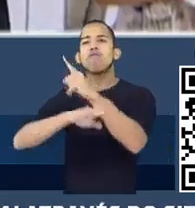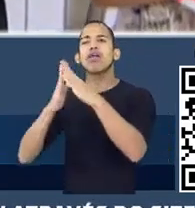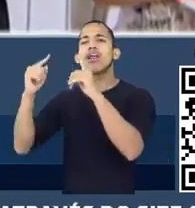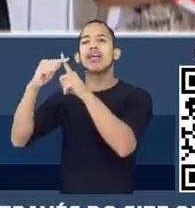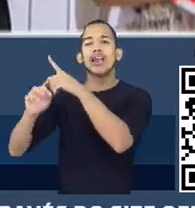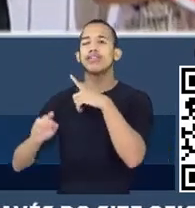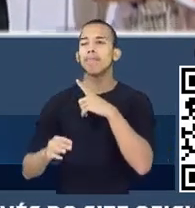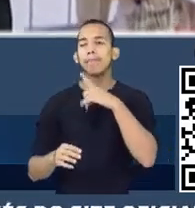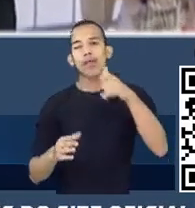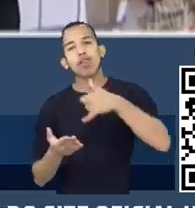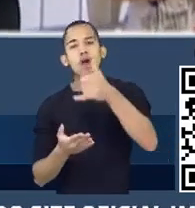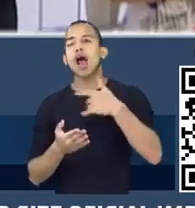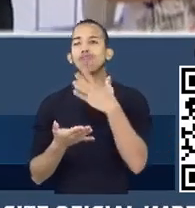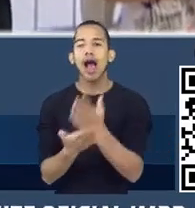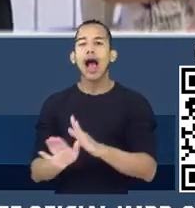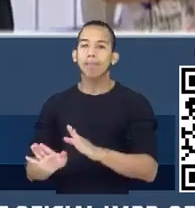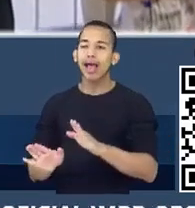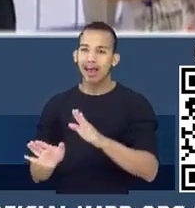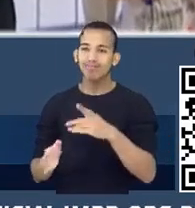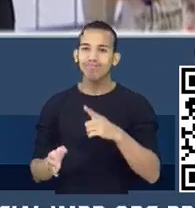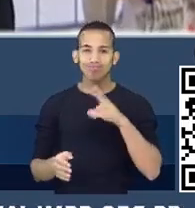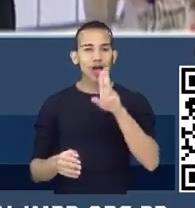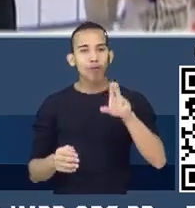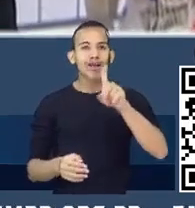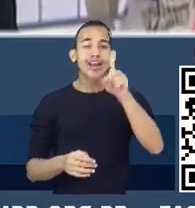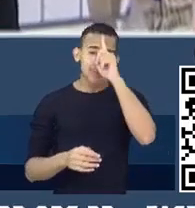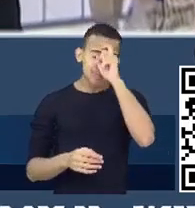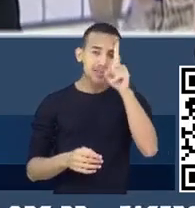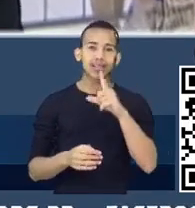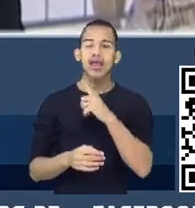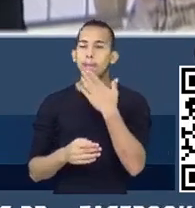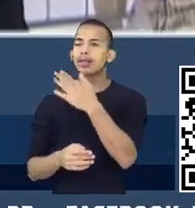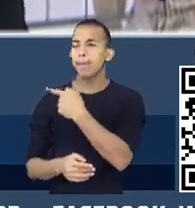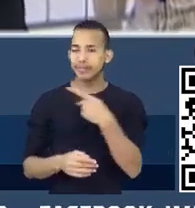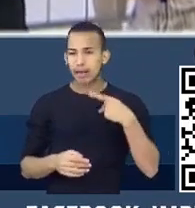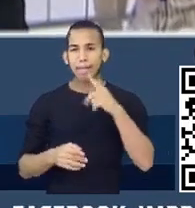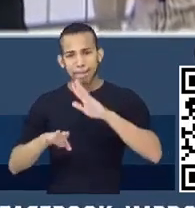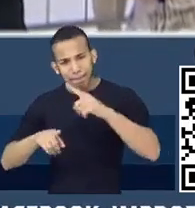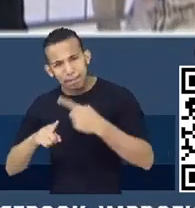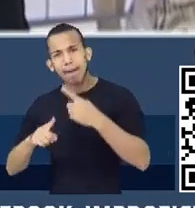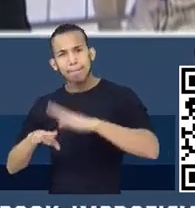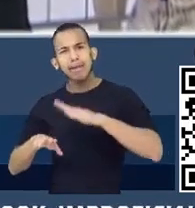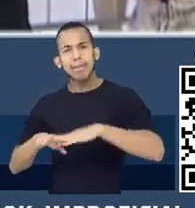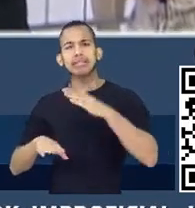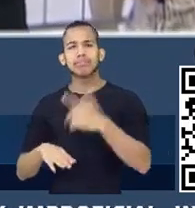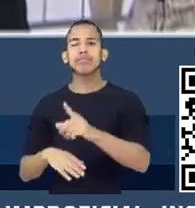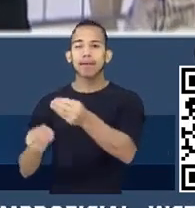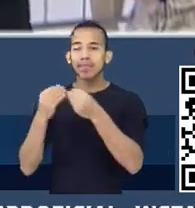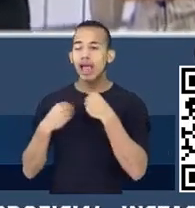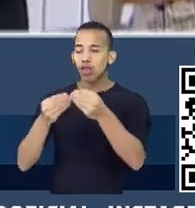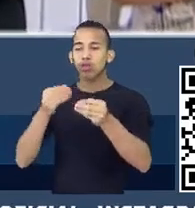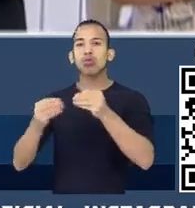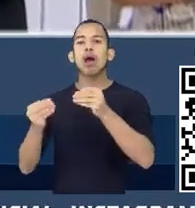tinha acabado, que eu tinha ungido os pessoal lá no hospital. Fui na igreja, pedi mais óleo ao pastor, contei a ele o que estava se passando, ele me deu uma toalhinha